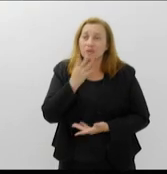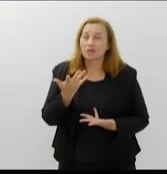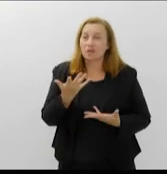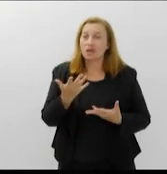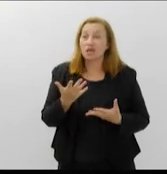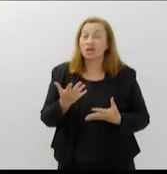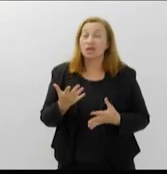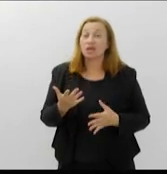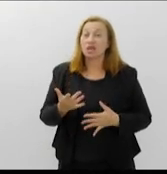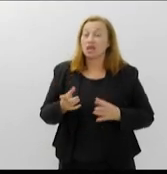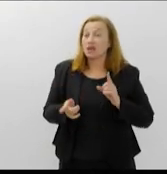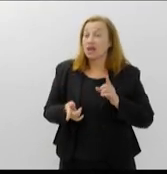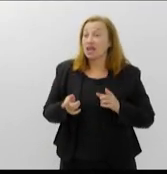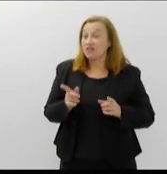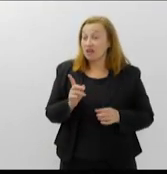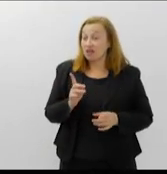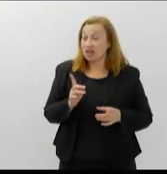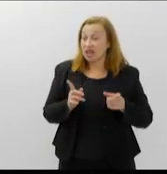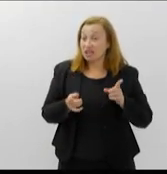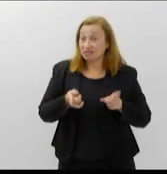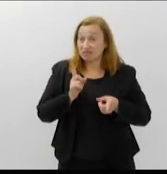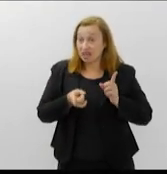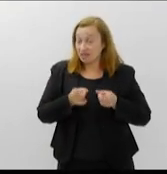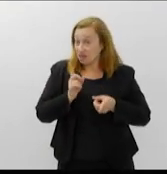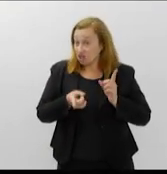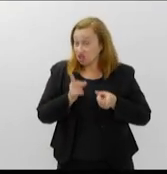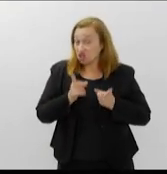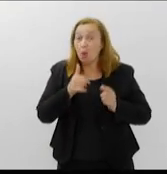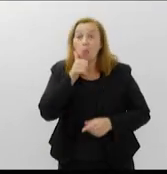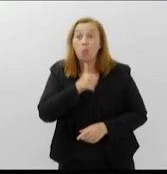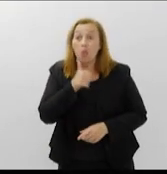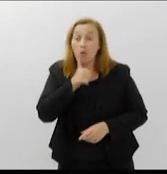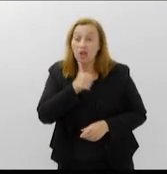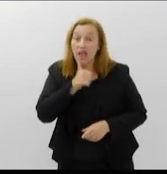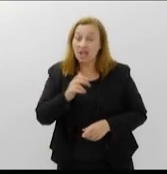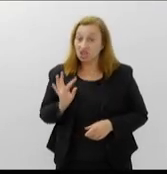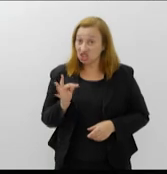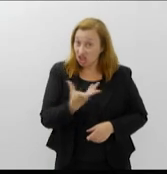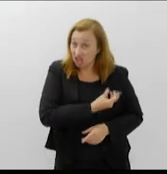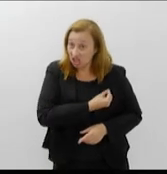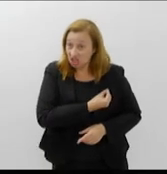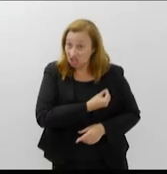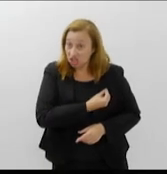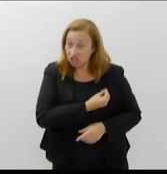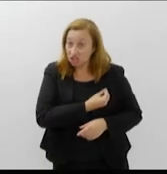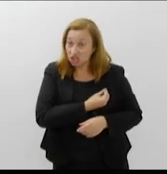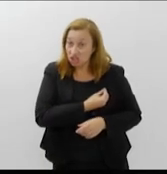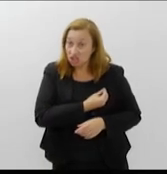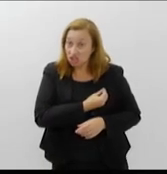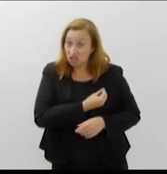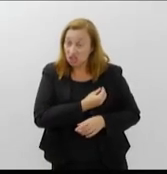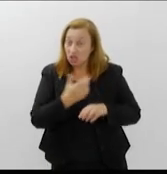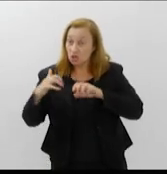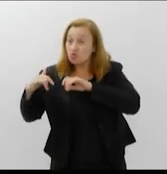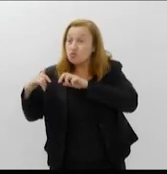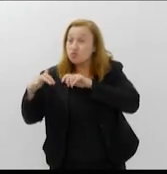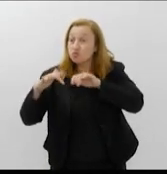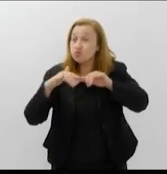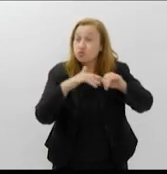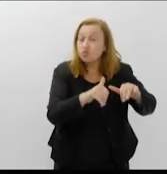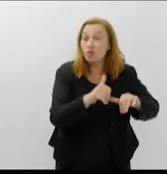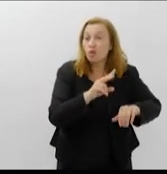Auto-intitulados travestis e mulheres trans invadem banheiro